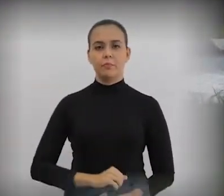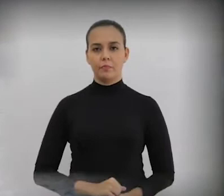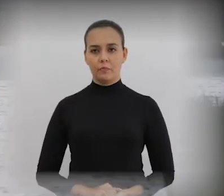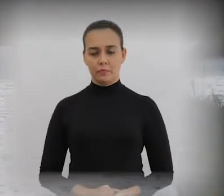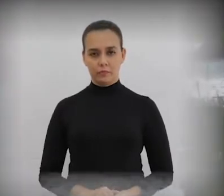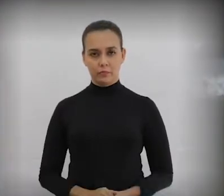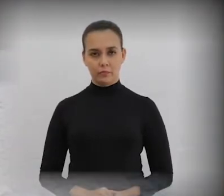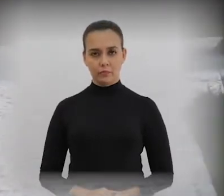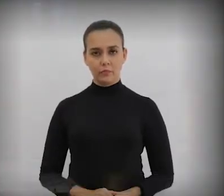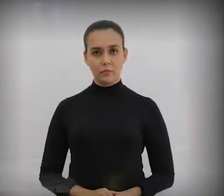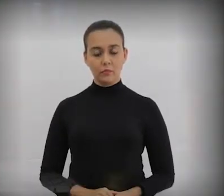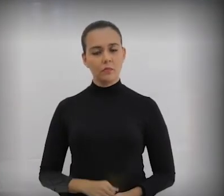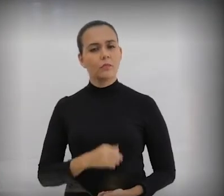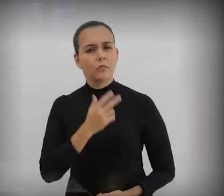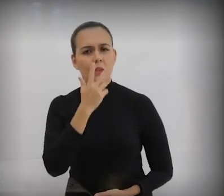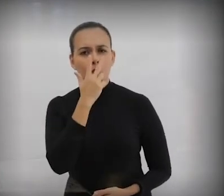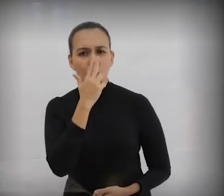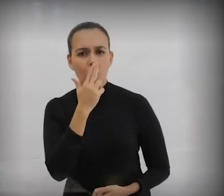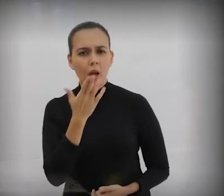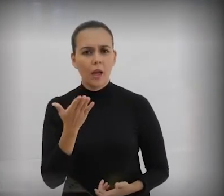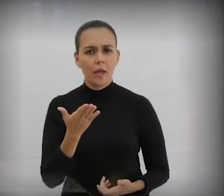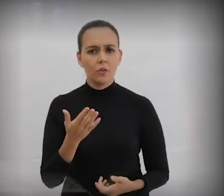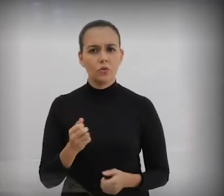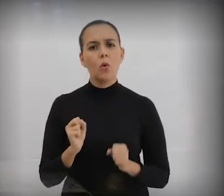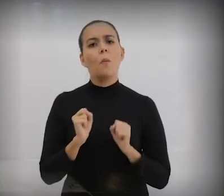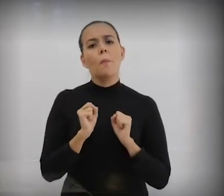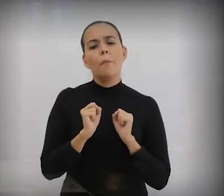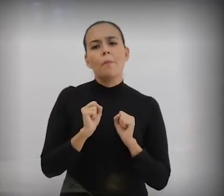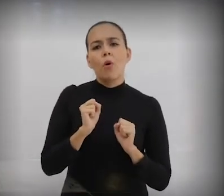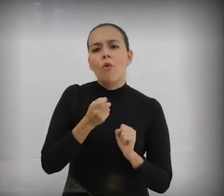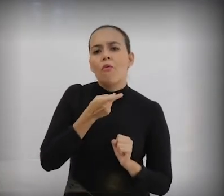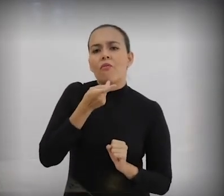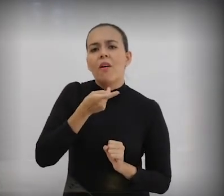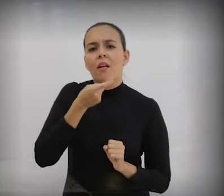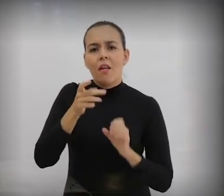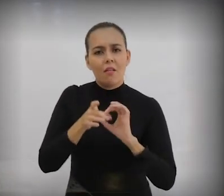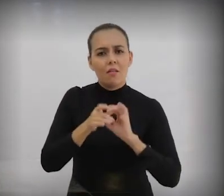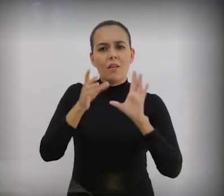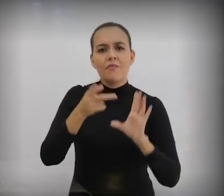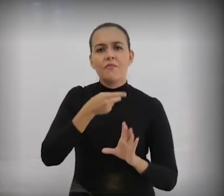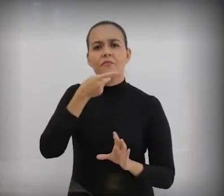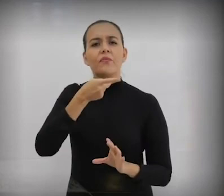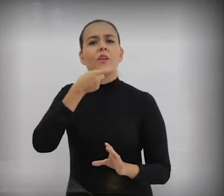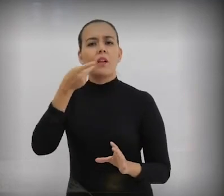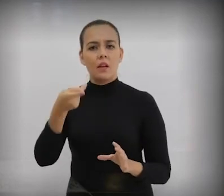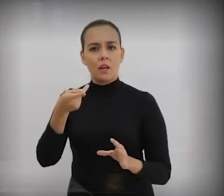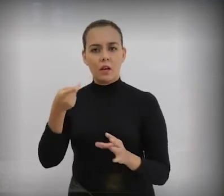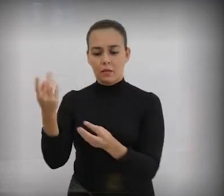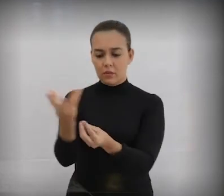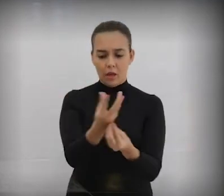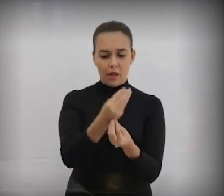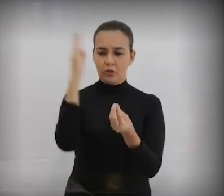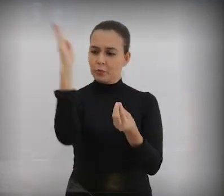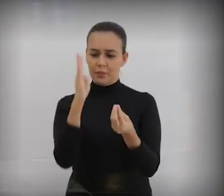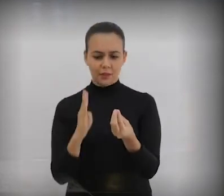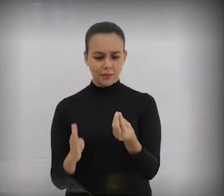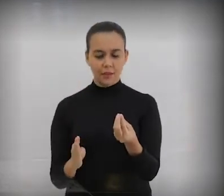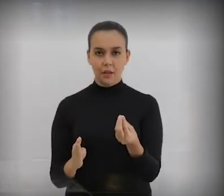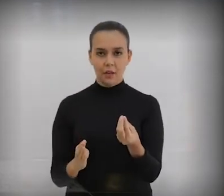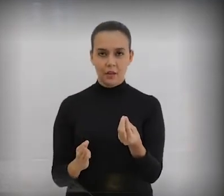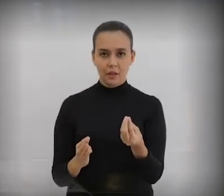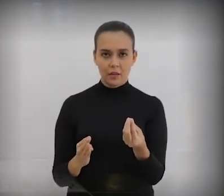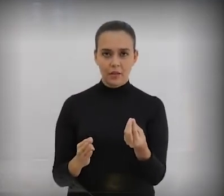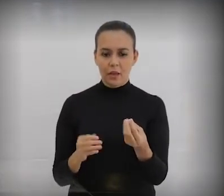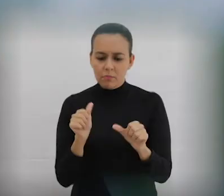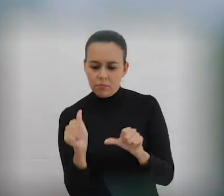Eu acho que essa abertura para a gente rever a arte brasileira, ela é muito, muito boa, né? E eu acho que isso não